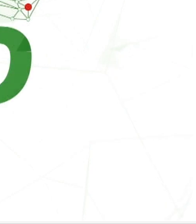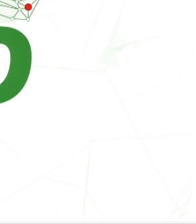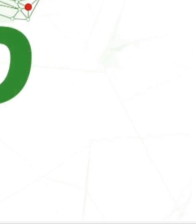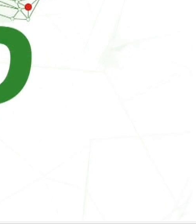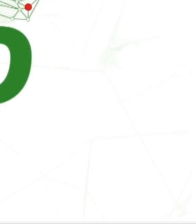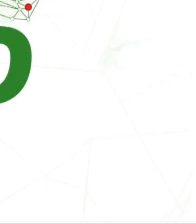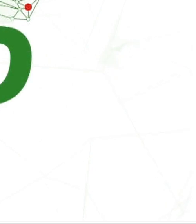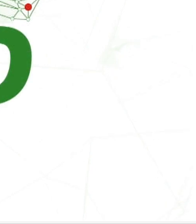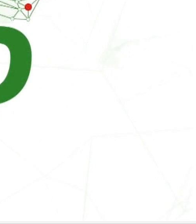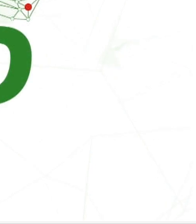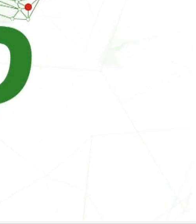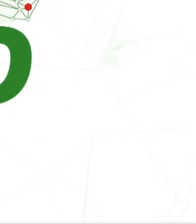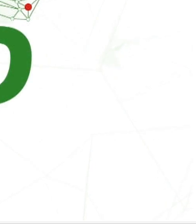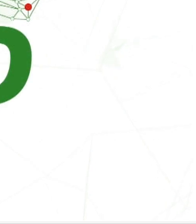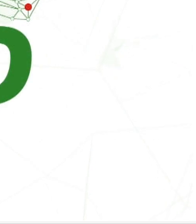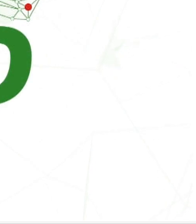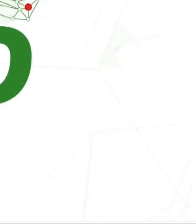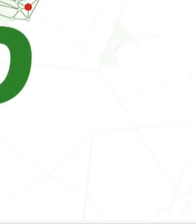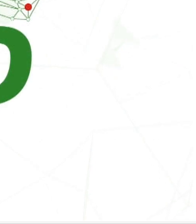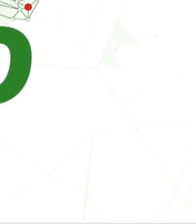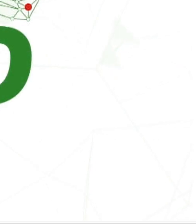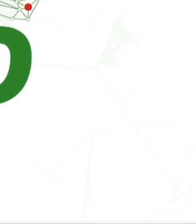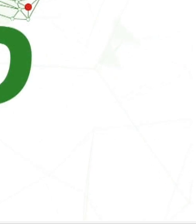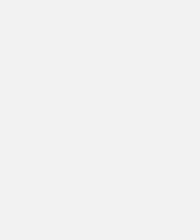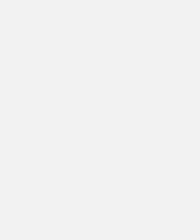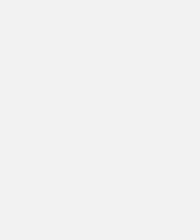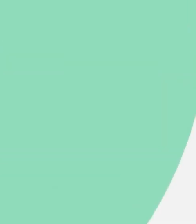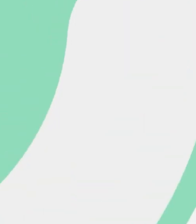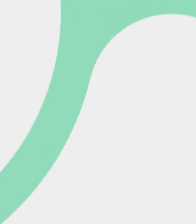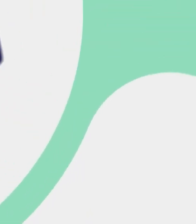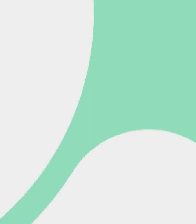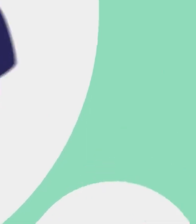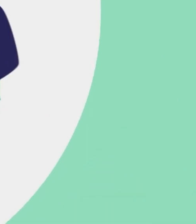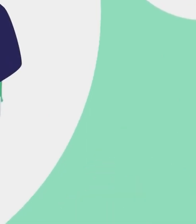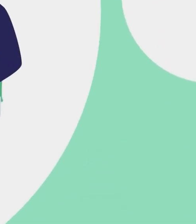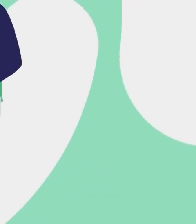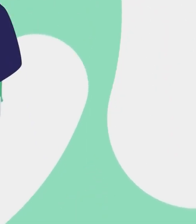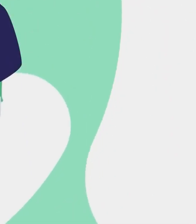Educação à distância, mudando realidades.